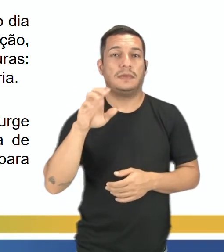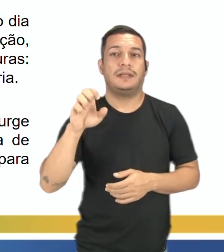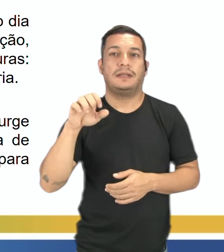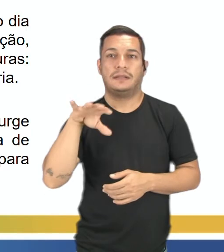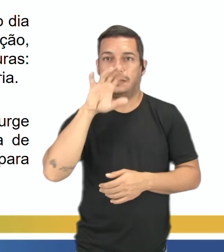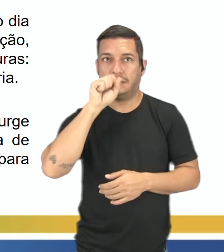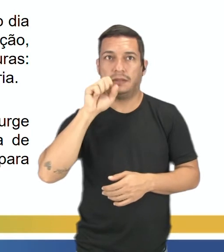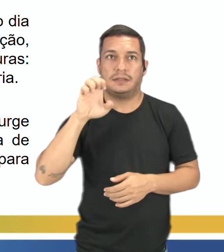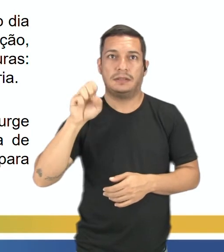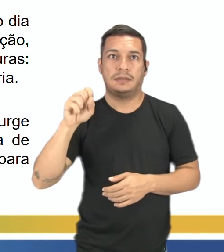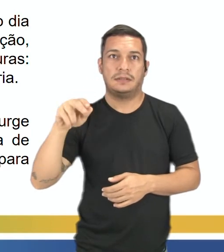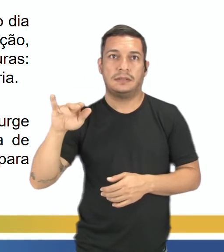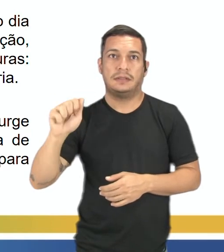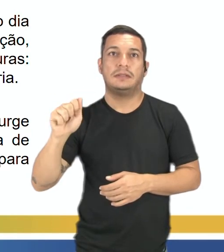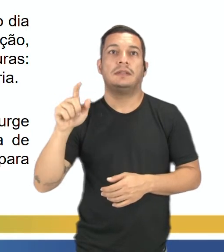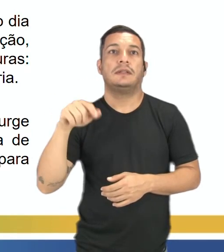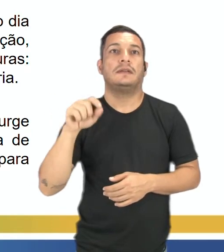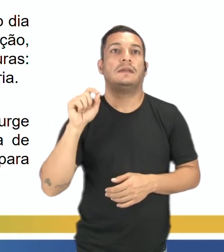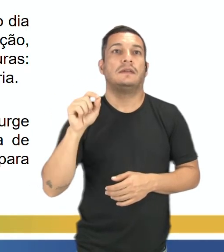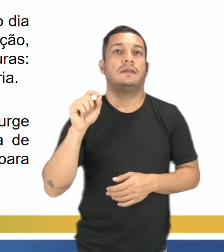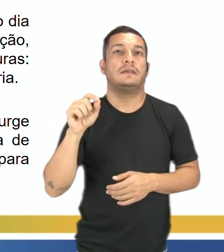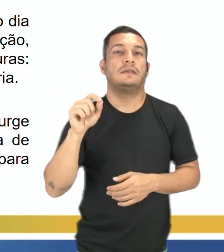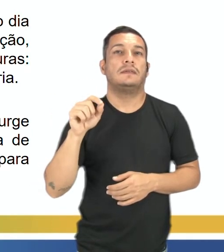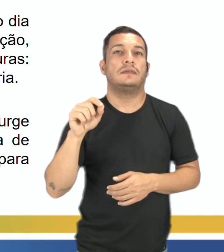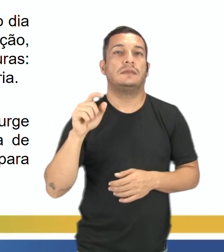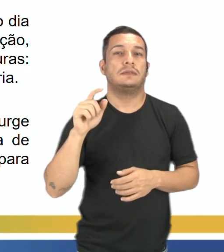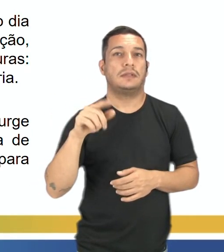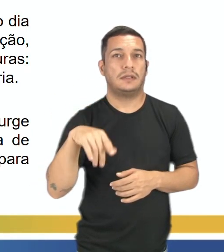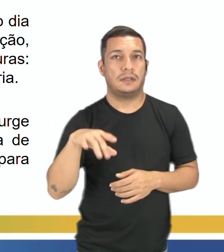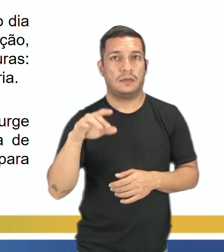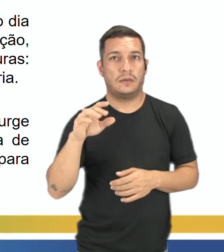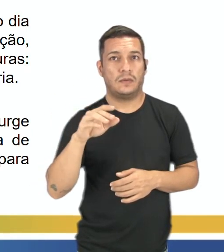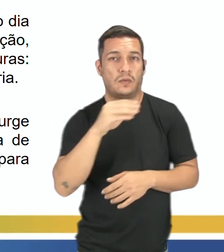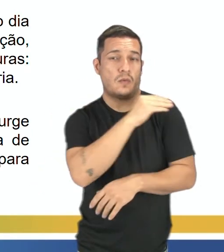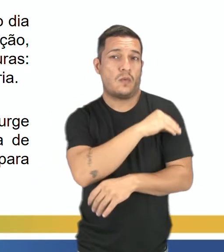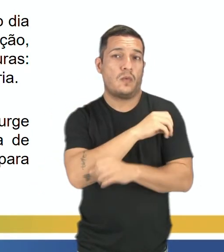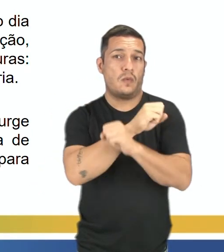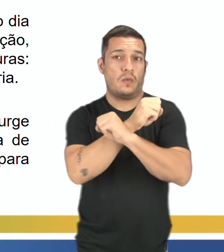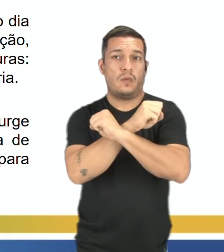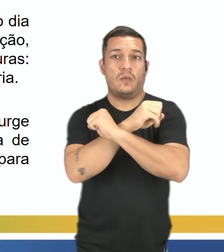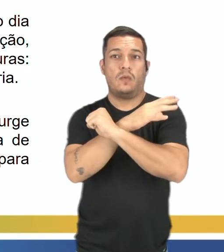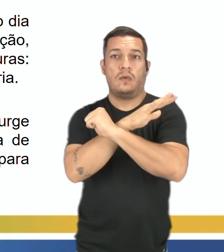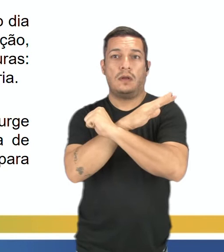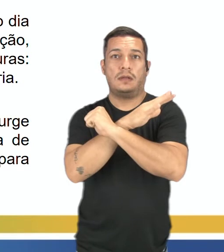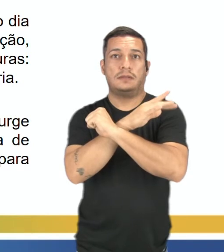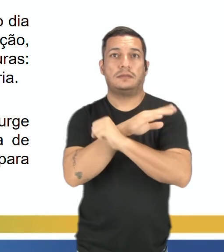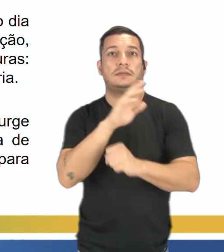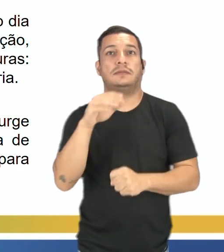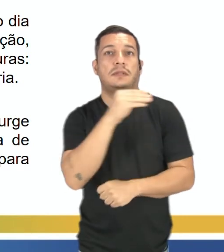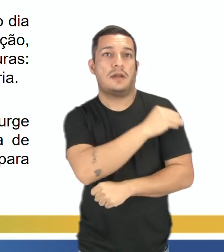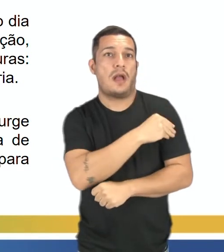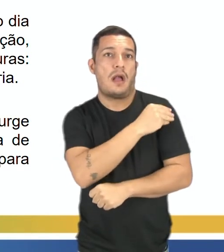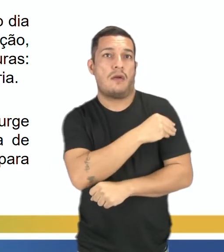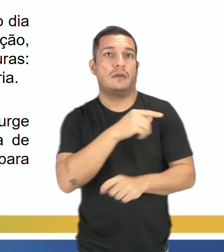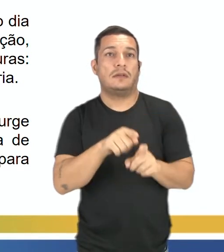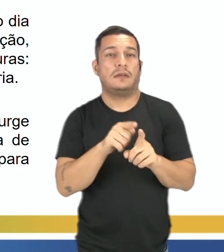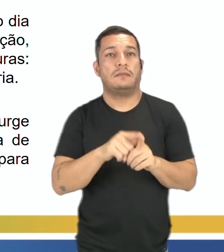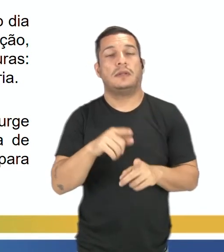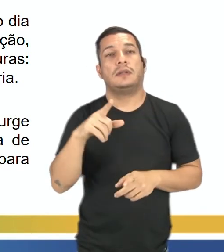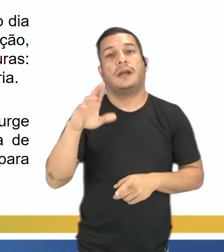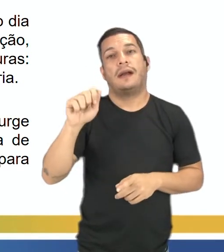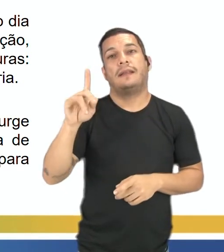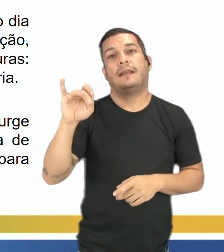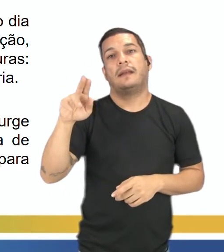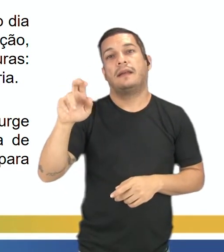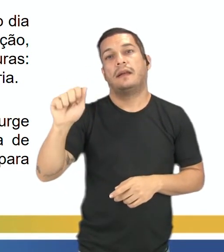a essência só ésteres nessa forma são obtidos através da reação com ácidos e álcalis de cadeia curta